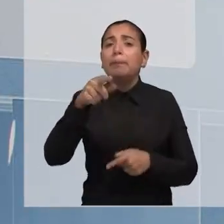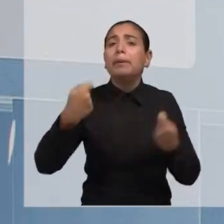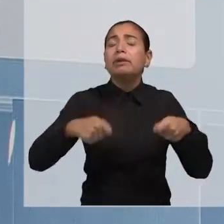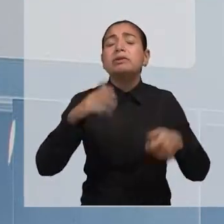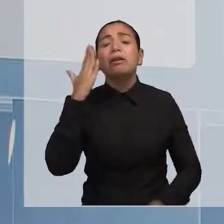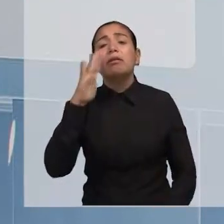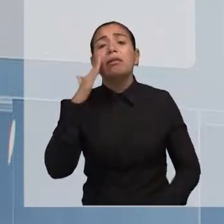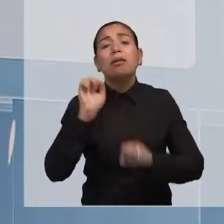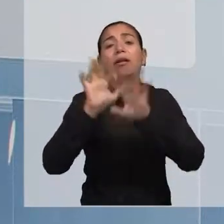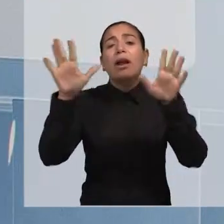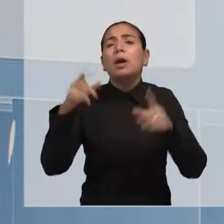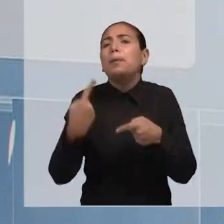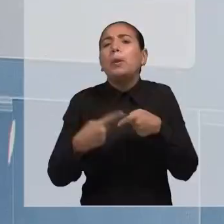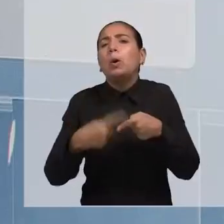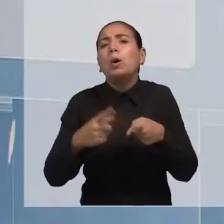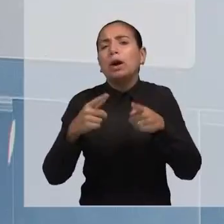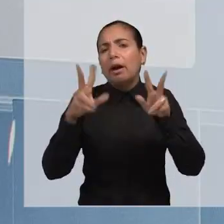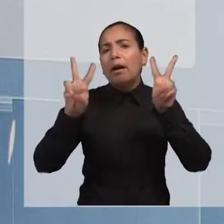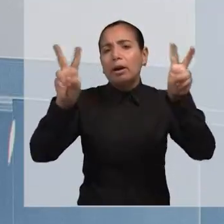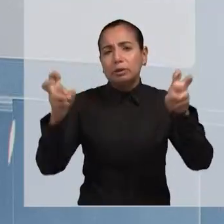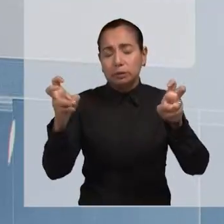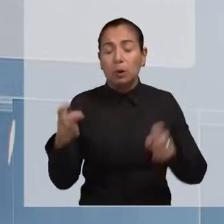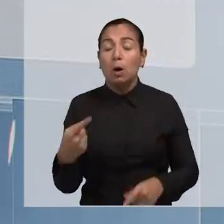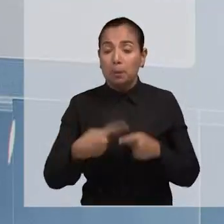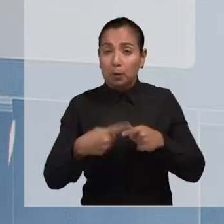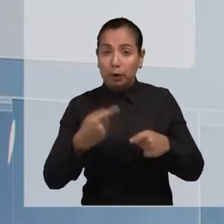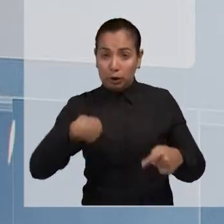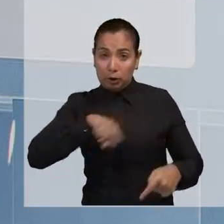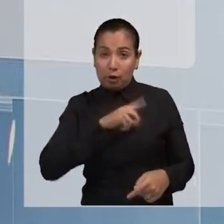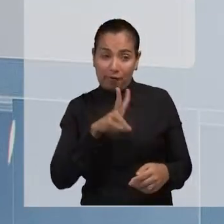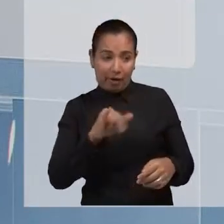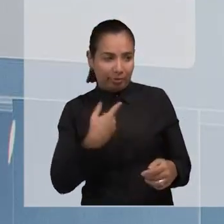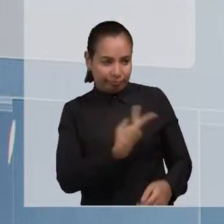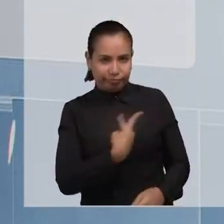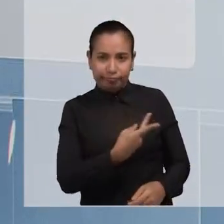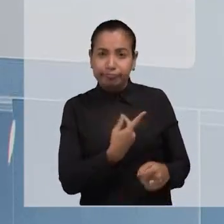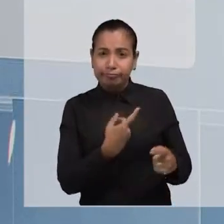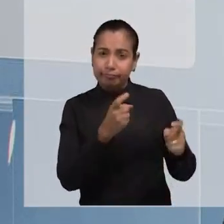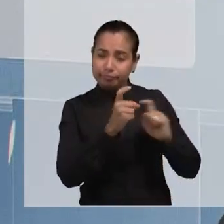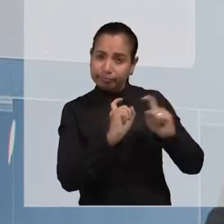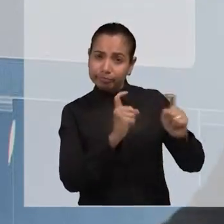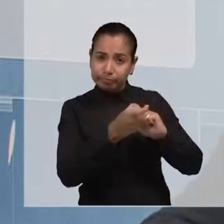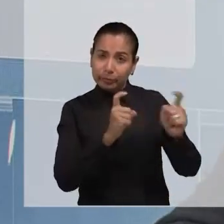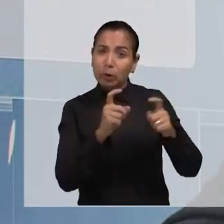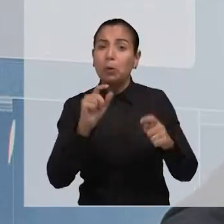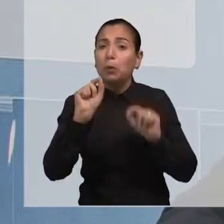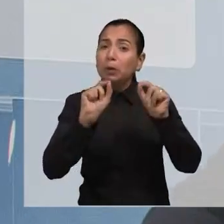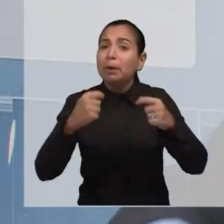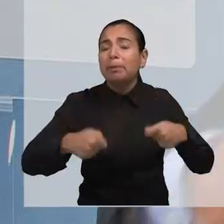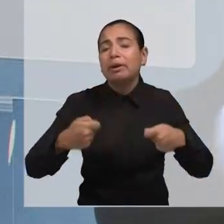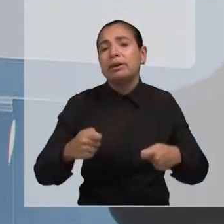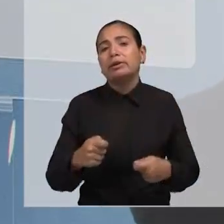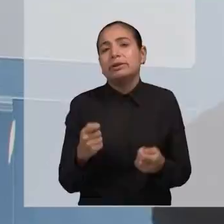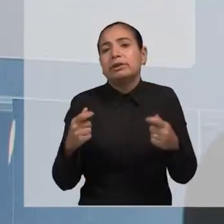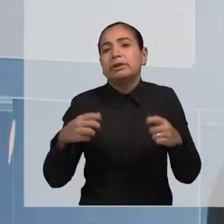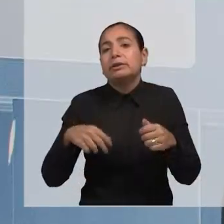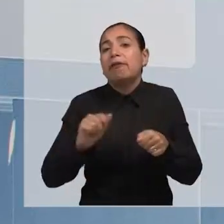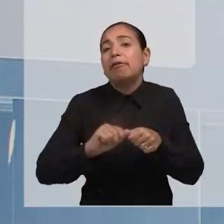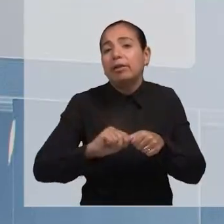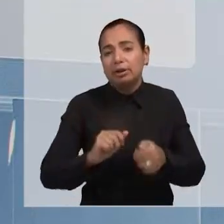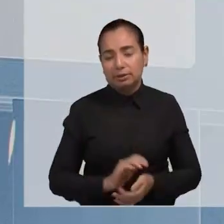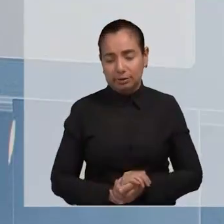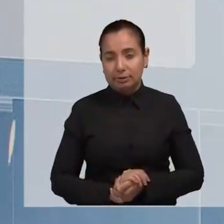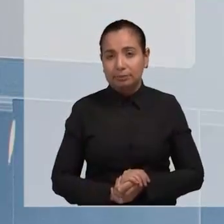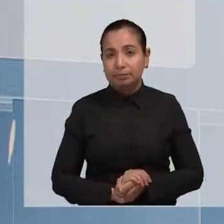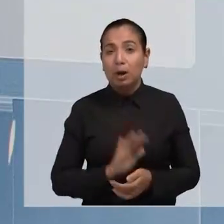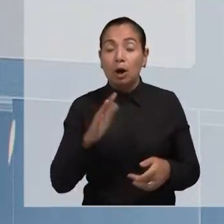estou entrando nesse assunto aqui, né? Porque nós vamos discutir com o Luiz aqui, o que é preciso ser feito, e aí você tem mais. Agora, pra você ter ideia, foi o seguinte,